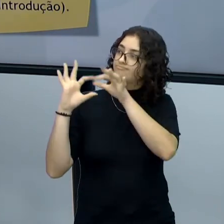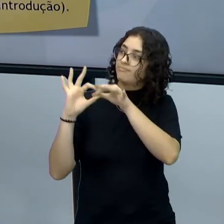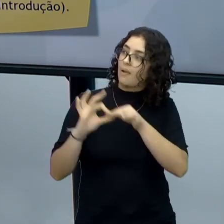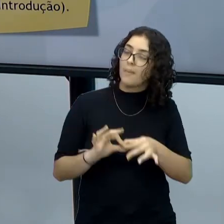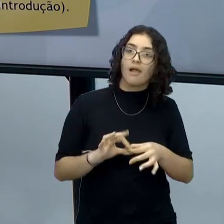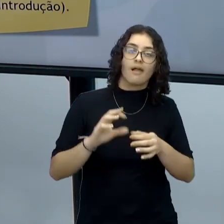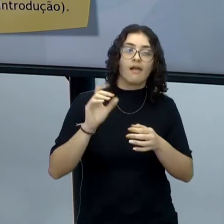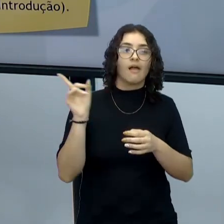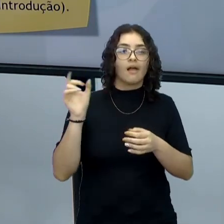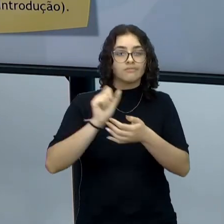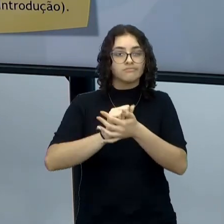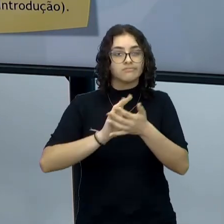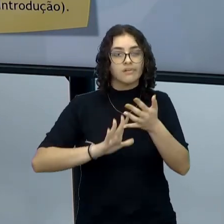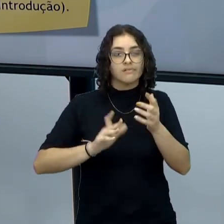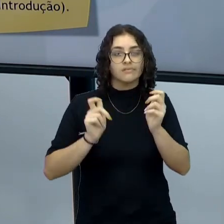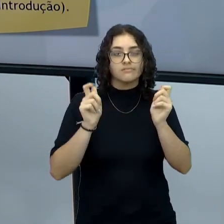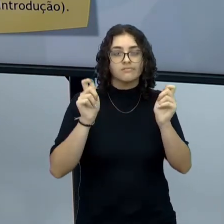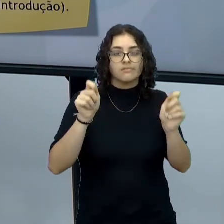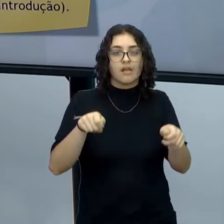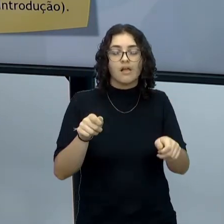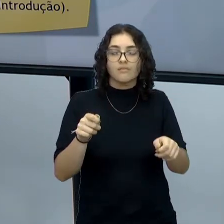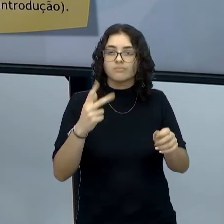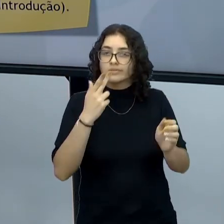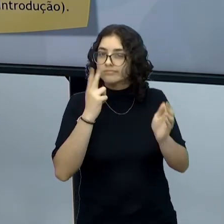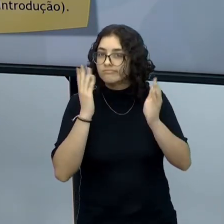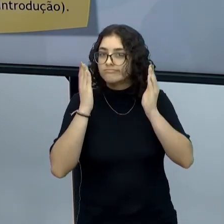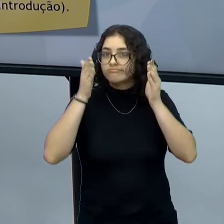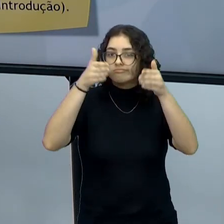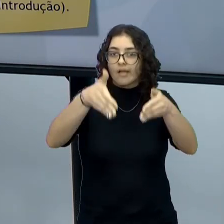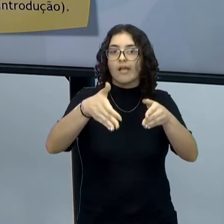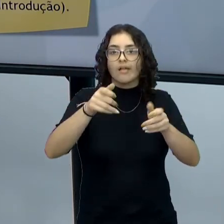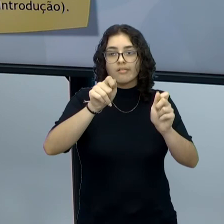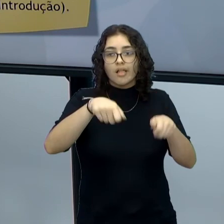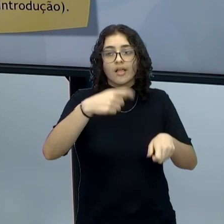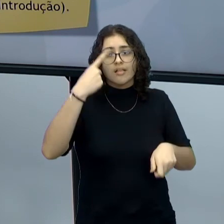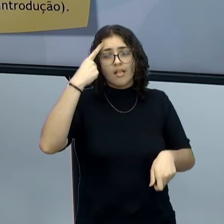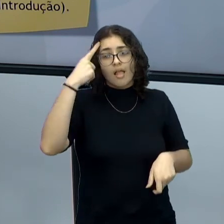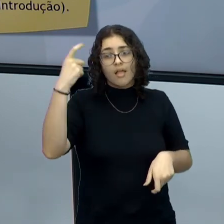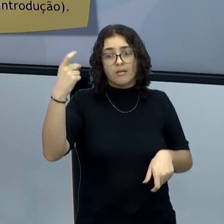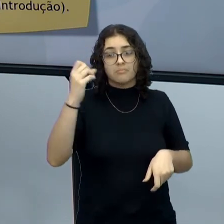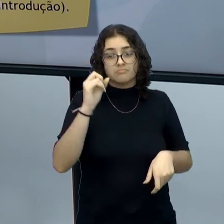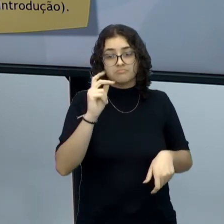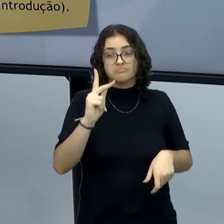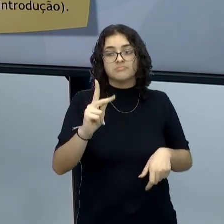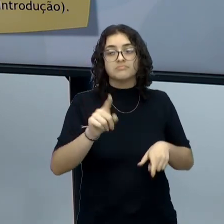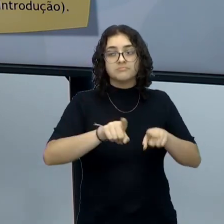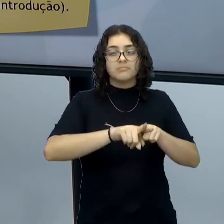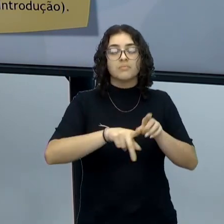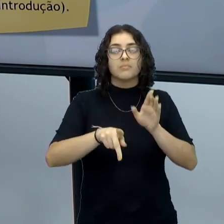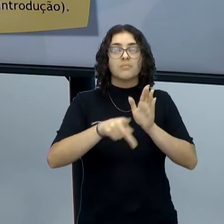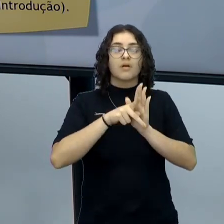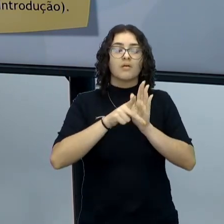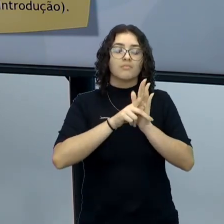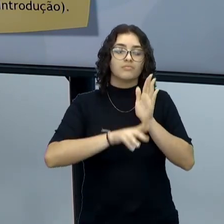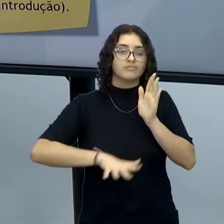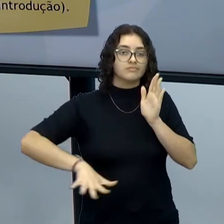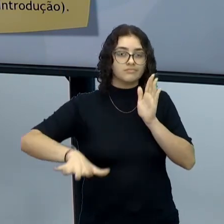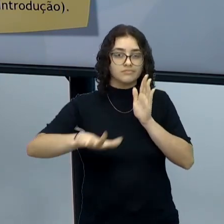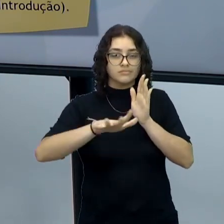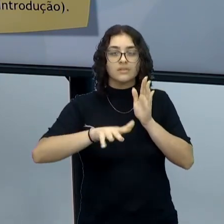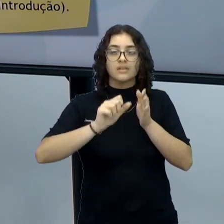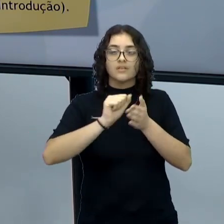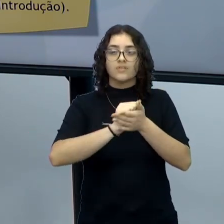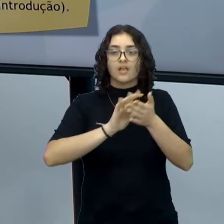gente consegue dar um norte aí, né, ter uma ideia melhor das questões aí ligadas a